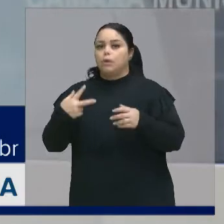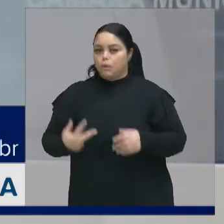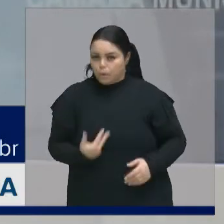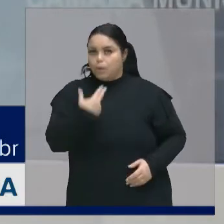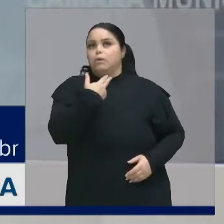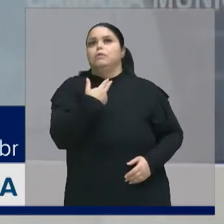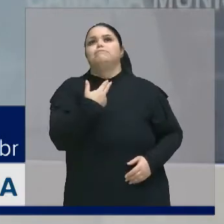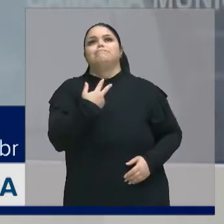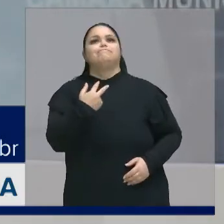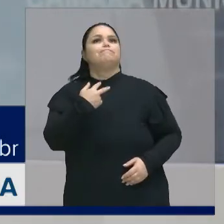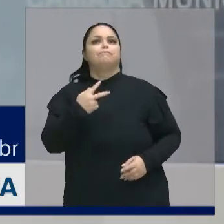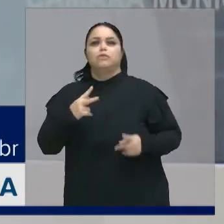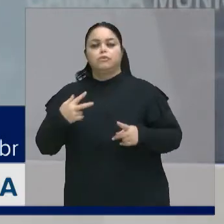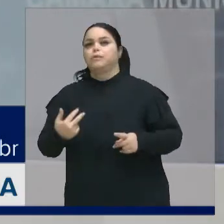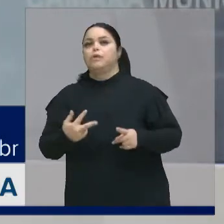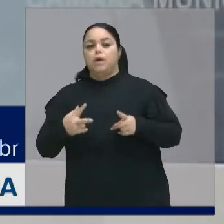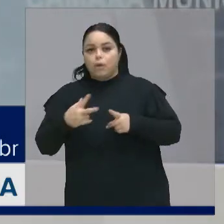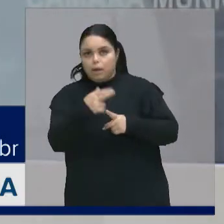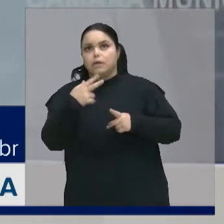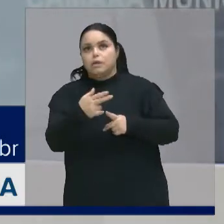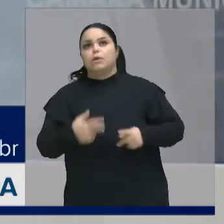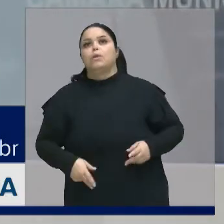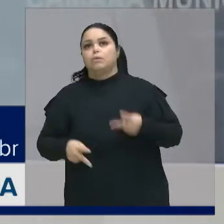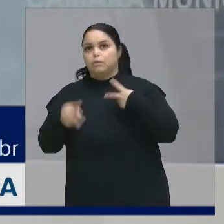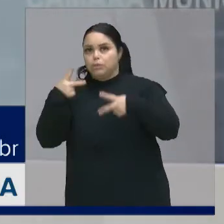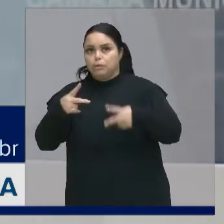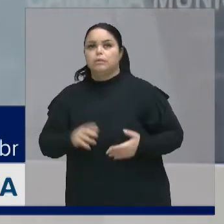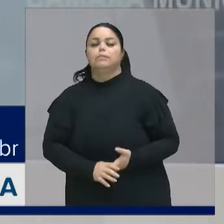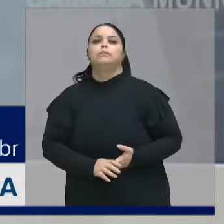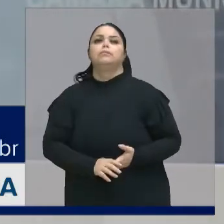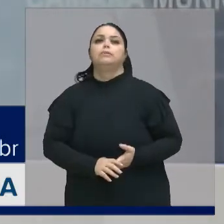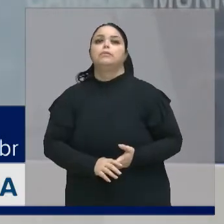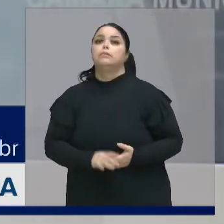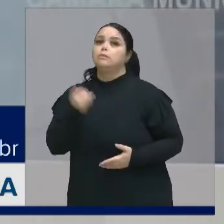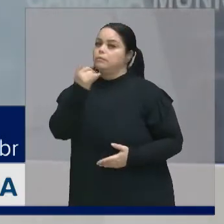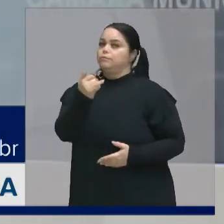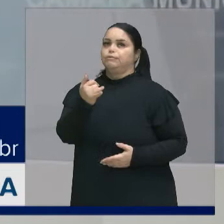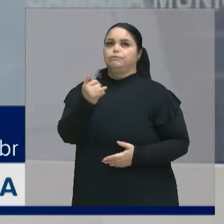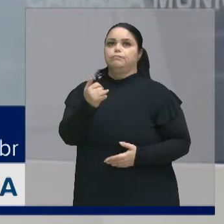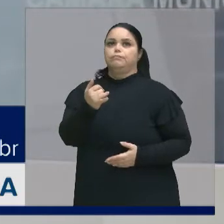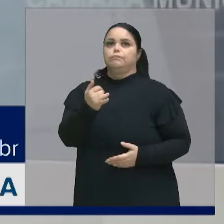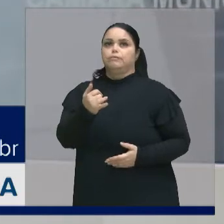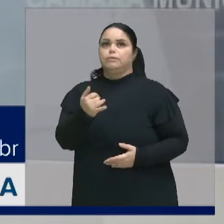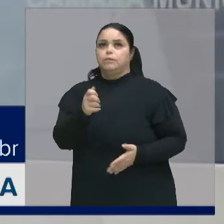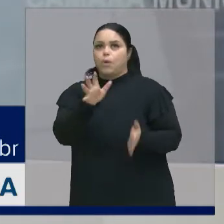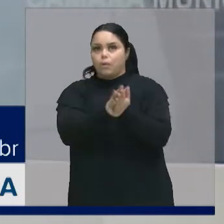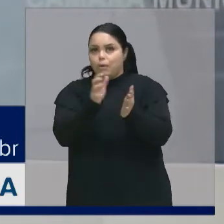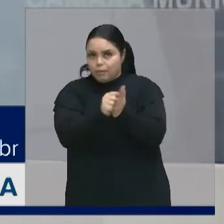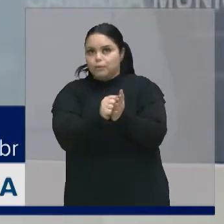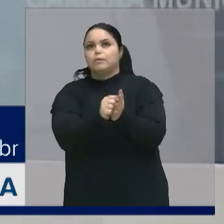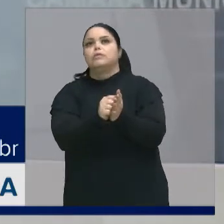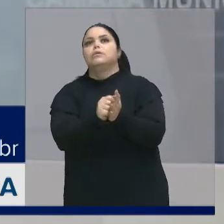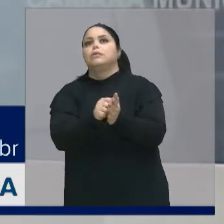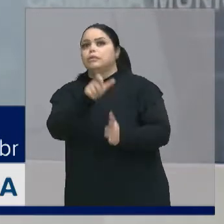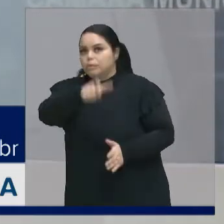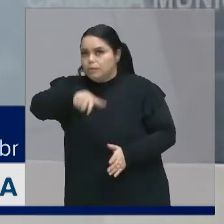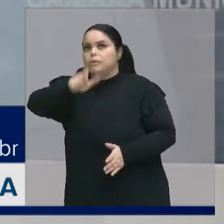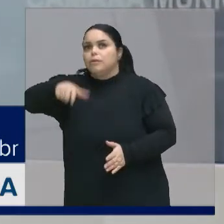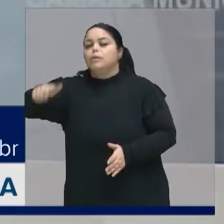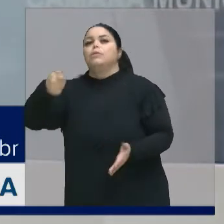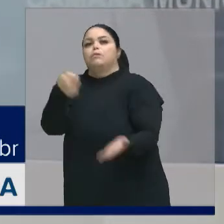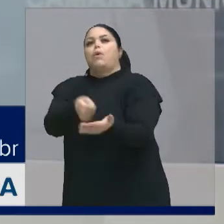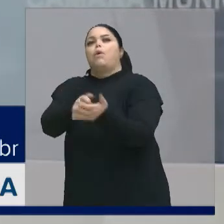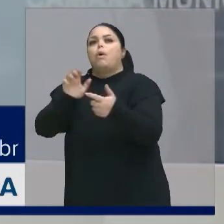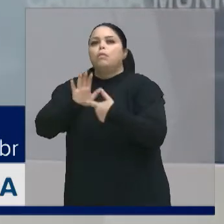a castração em São José dos Campos. Mas não, eu queria também falar que no ato da inscrição as pessoas são obrigadas